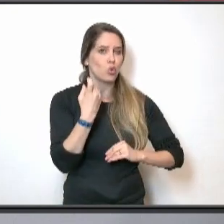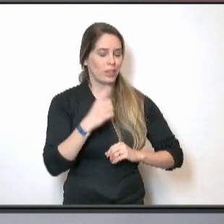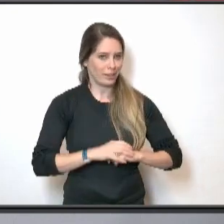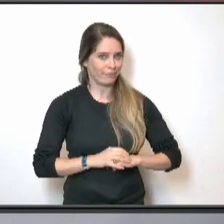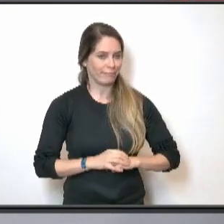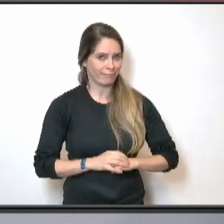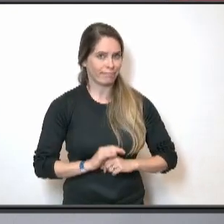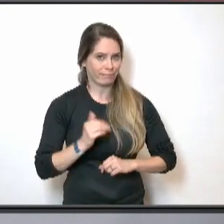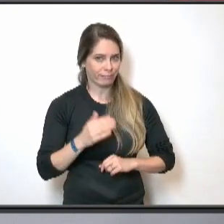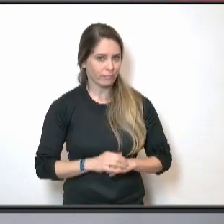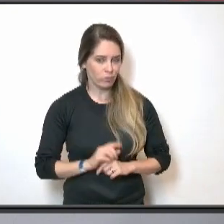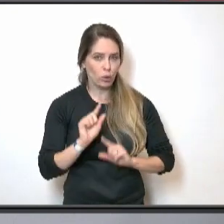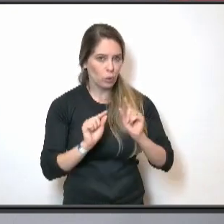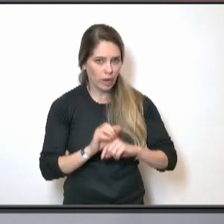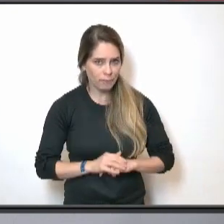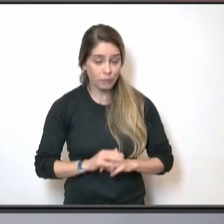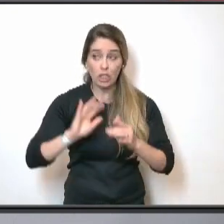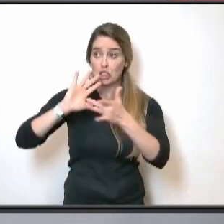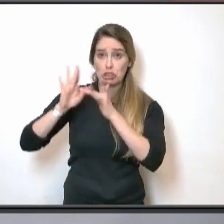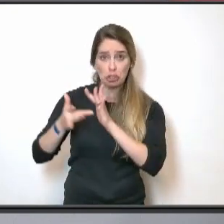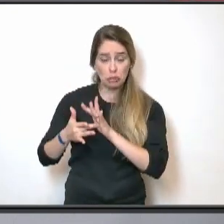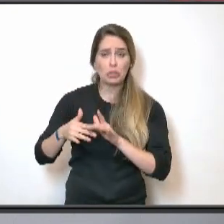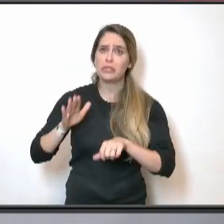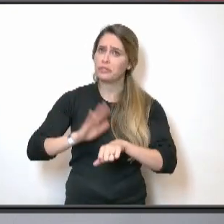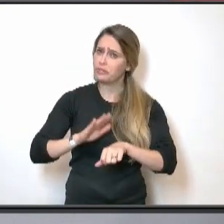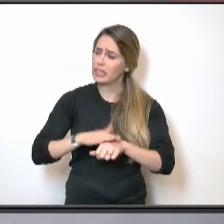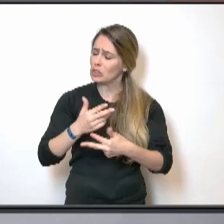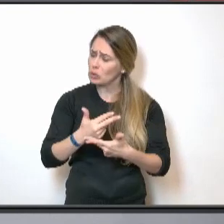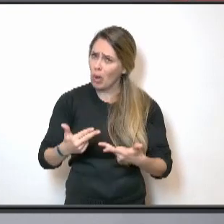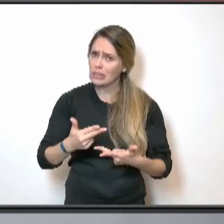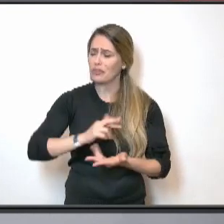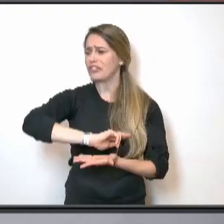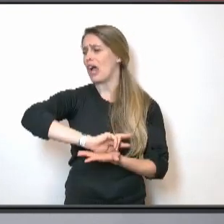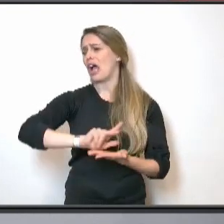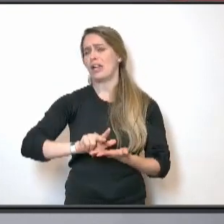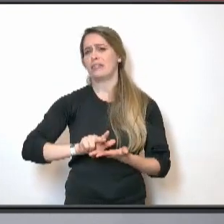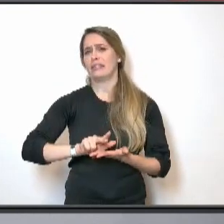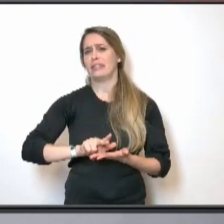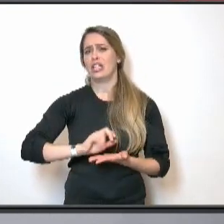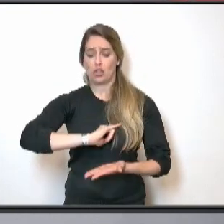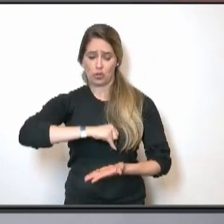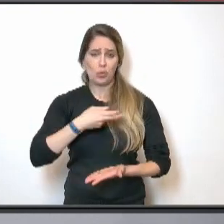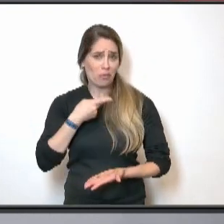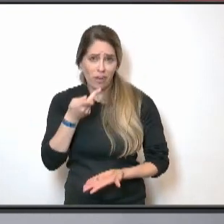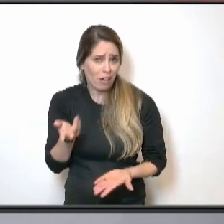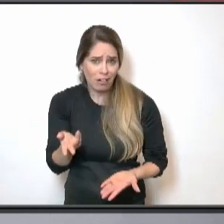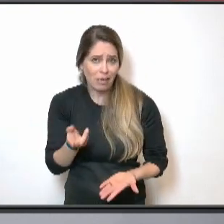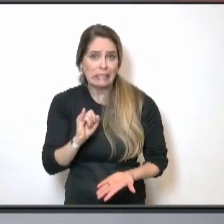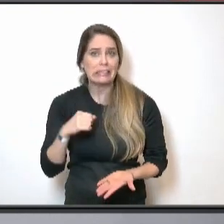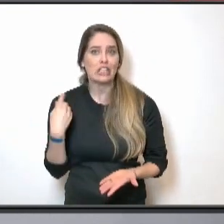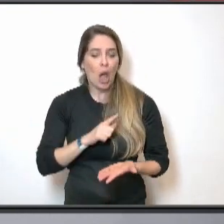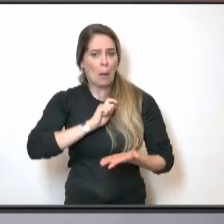Diante do fato de que Jesus fez tantas e tantas coisas, o próprio João diz que se a gente fosse relatar tudo, não seria